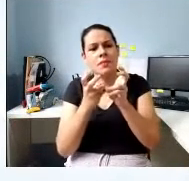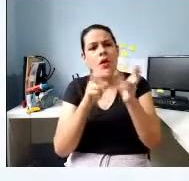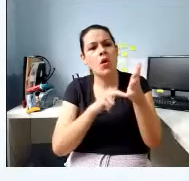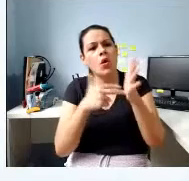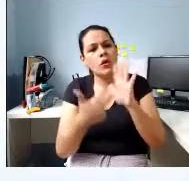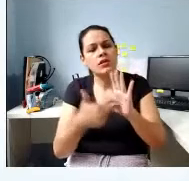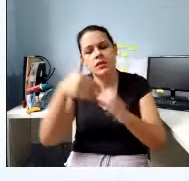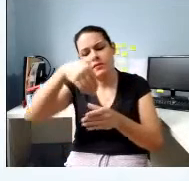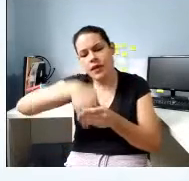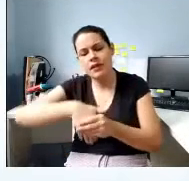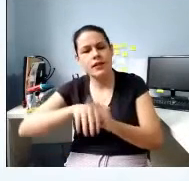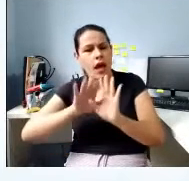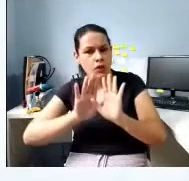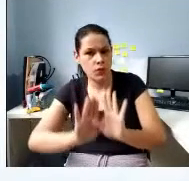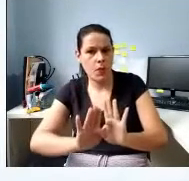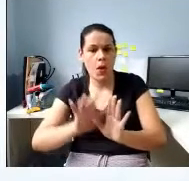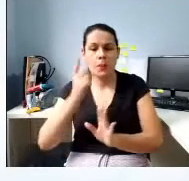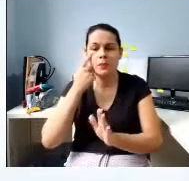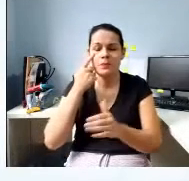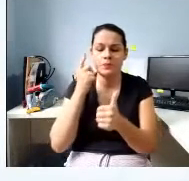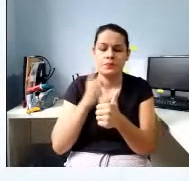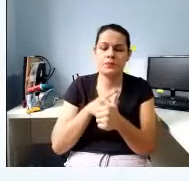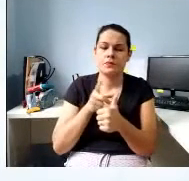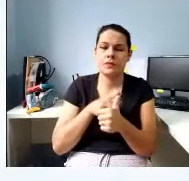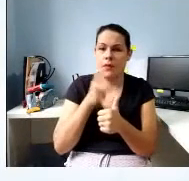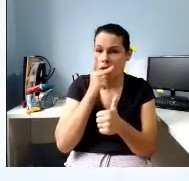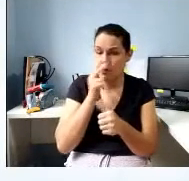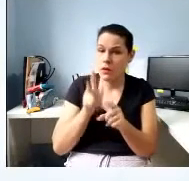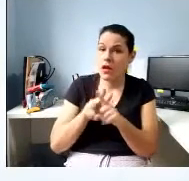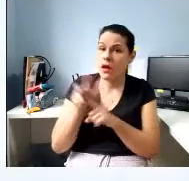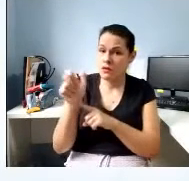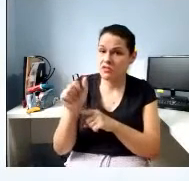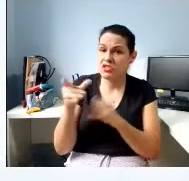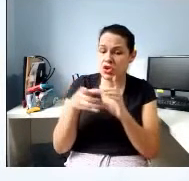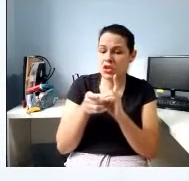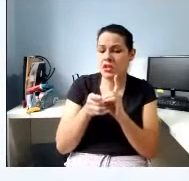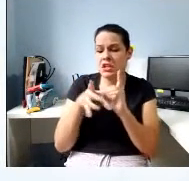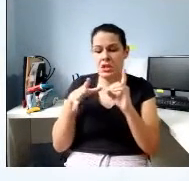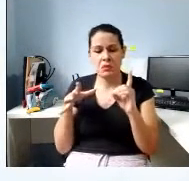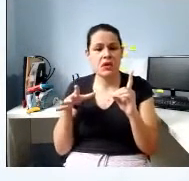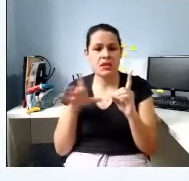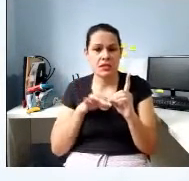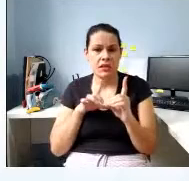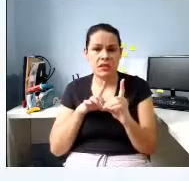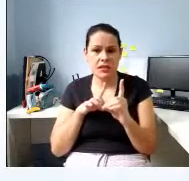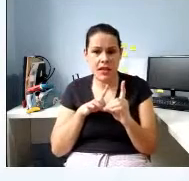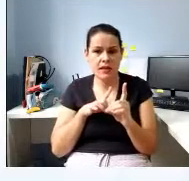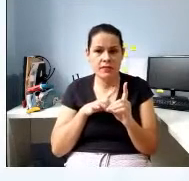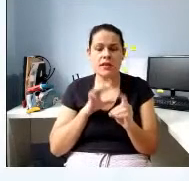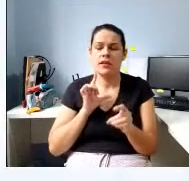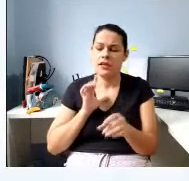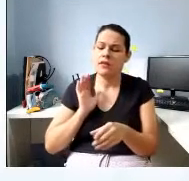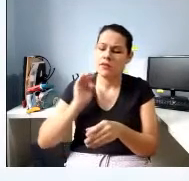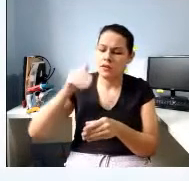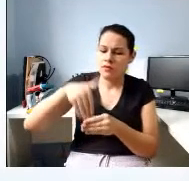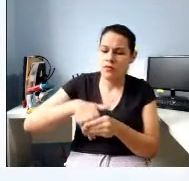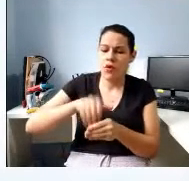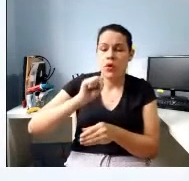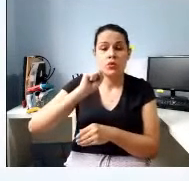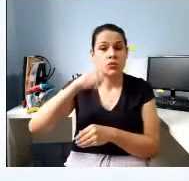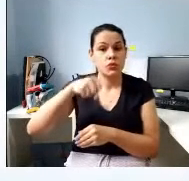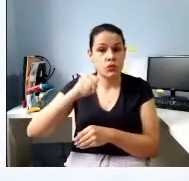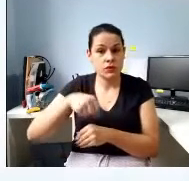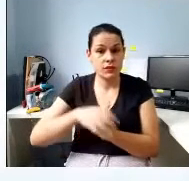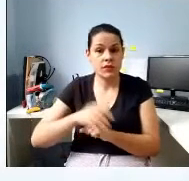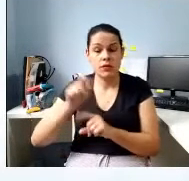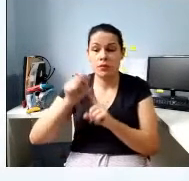aí. Primeiro aspecto, acho que foi a vitória da democracia, né, do voto. Temos que lembrar que no mês de